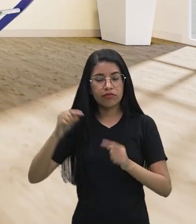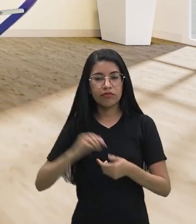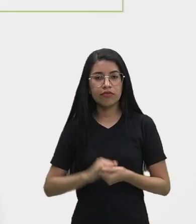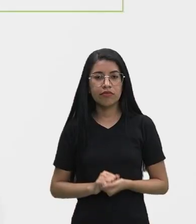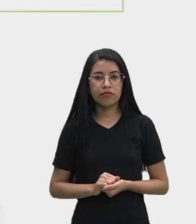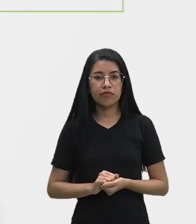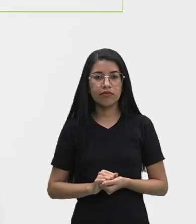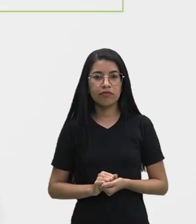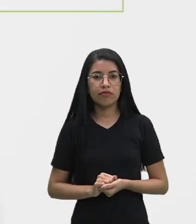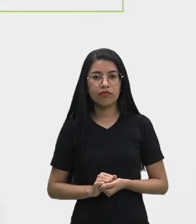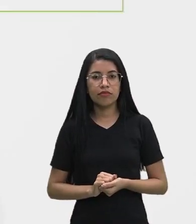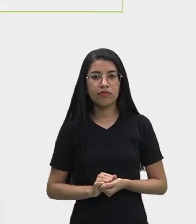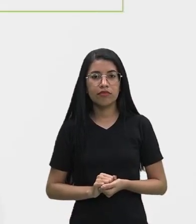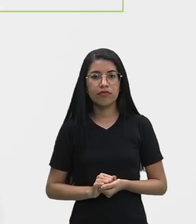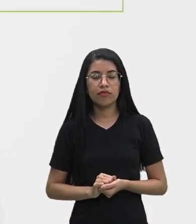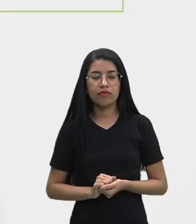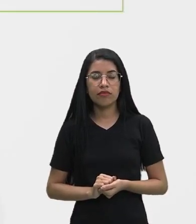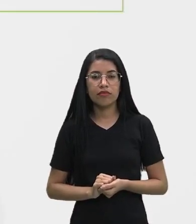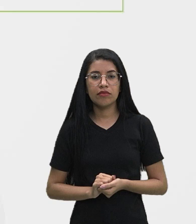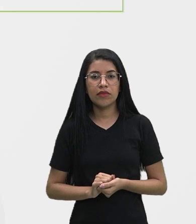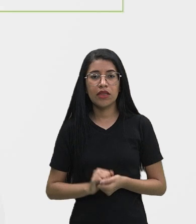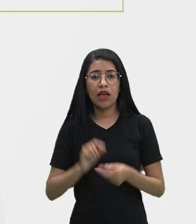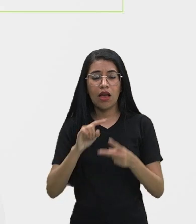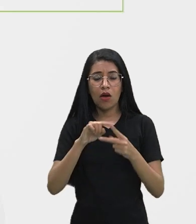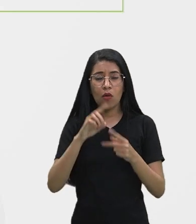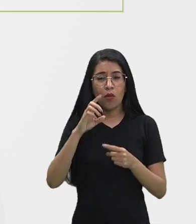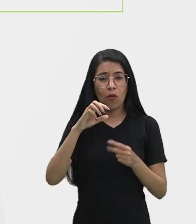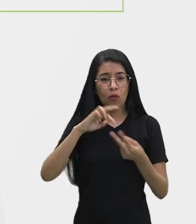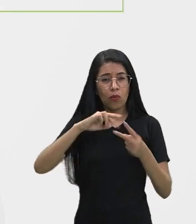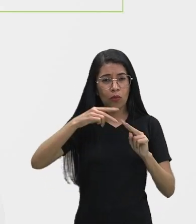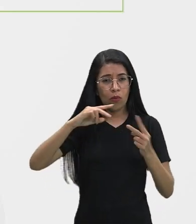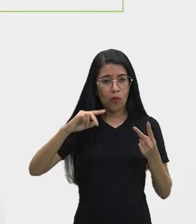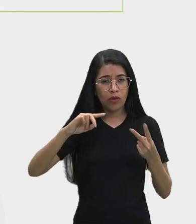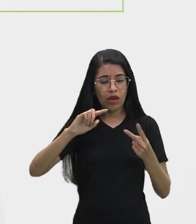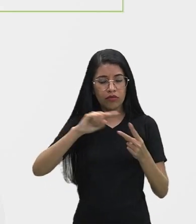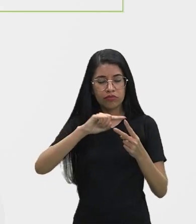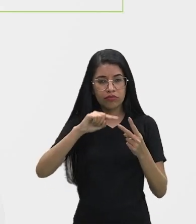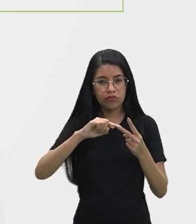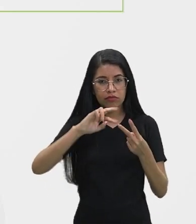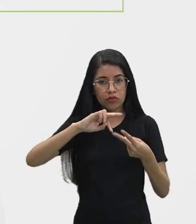nossa tabela. Olha aí, o DNA, quem é? É a fita dupla.